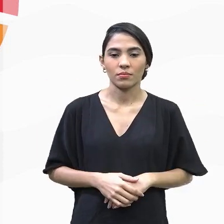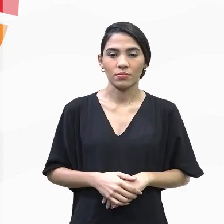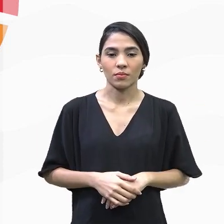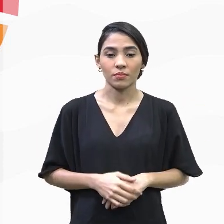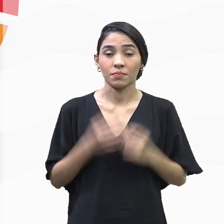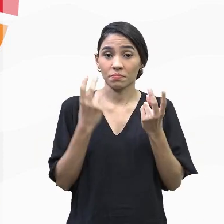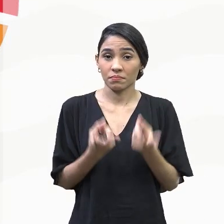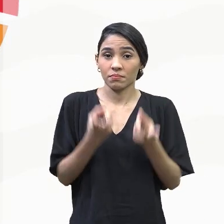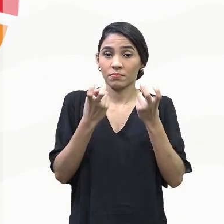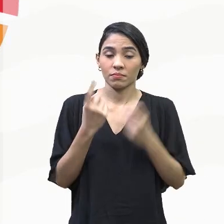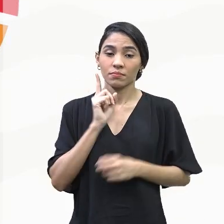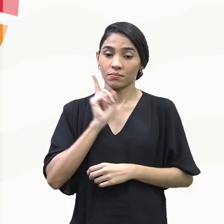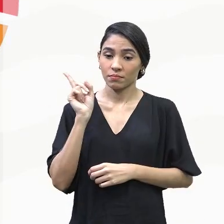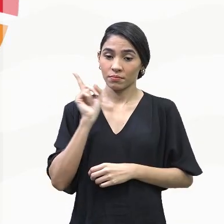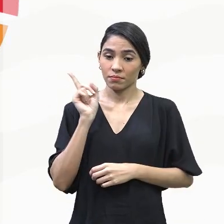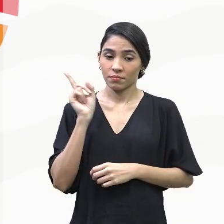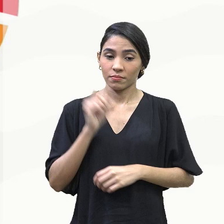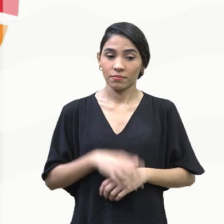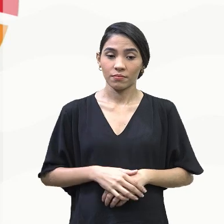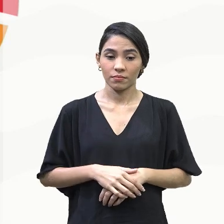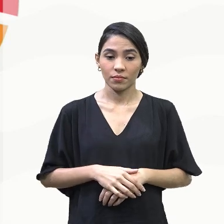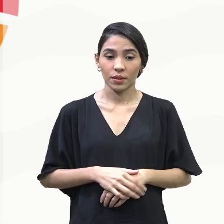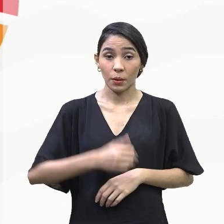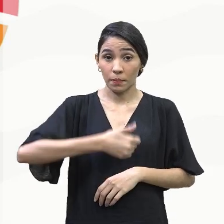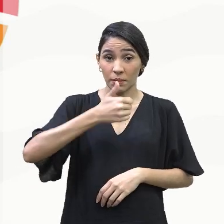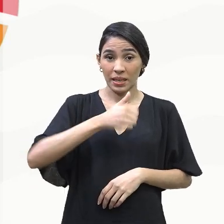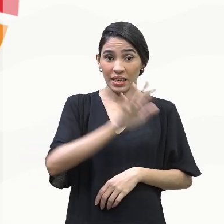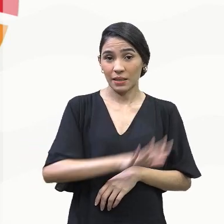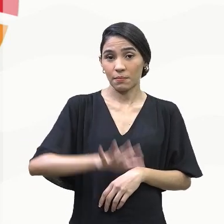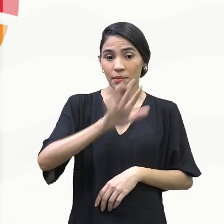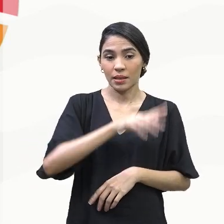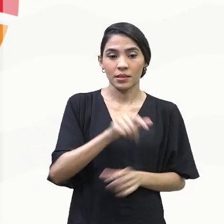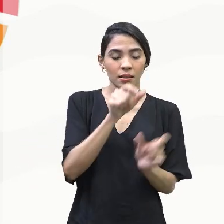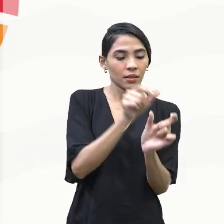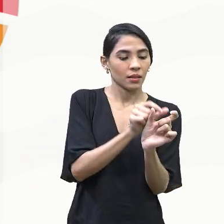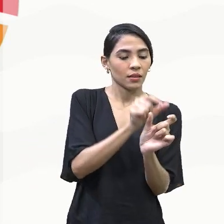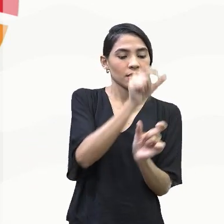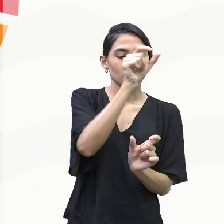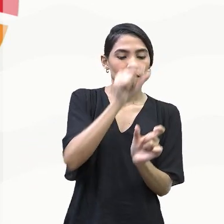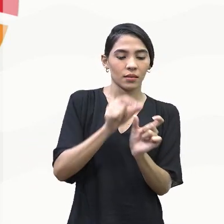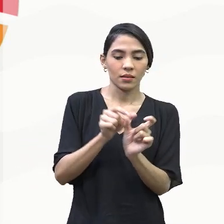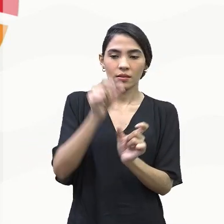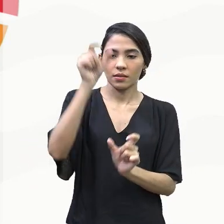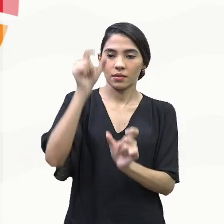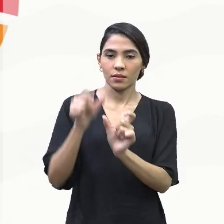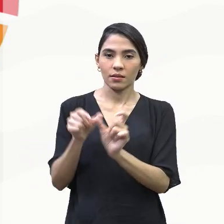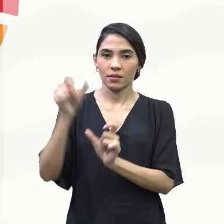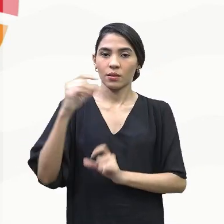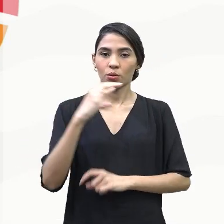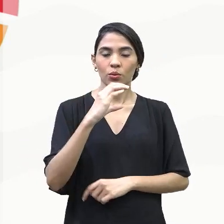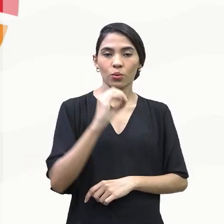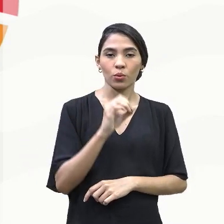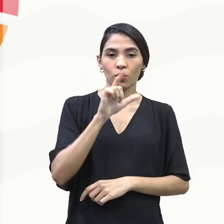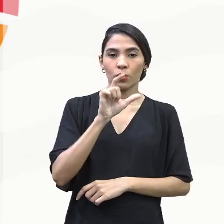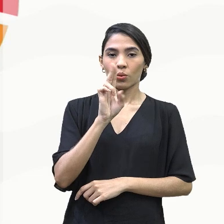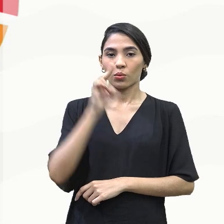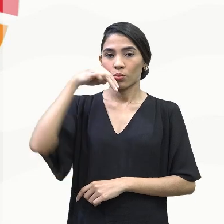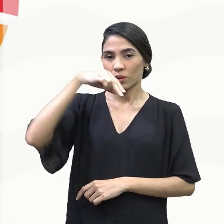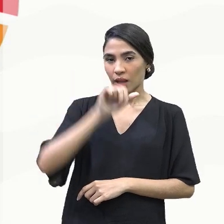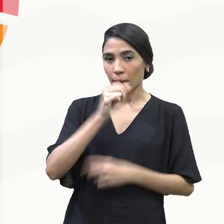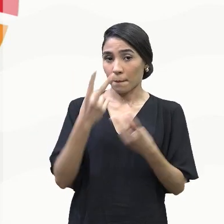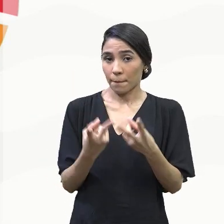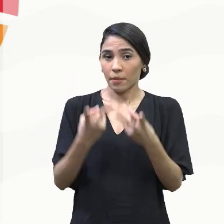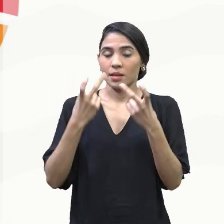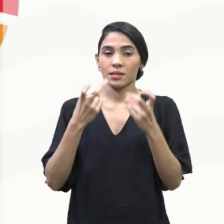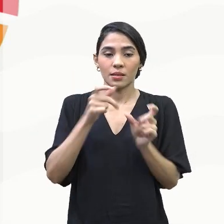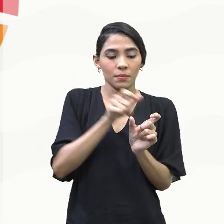Observem bem, aqui nós temos, ó, o gráfico, né, representado por colunas. E aí vocês observem